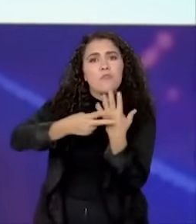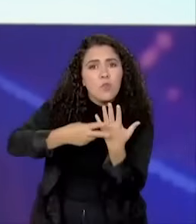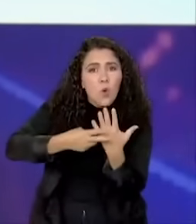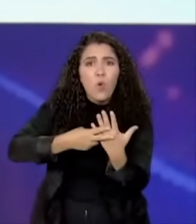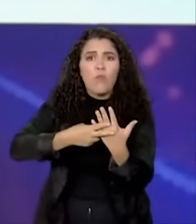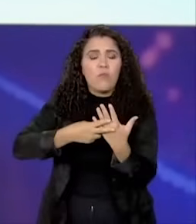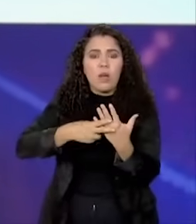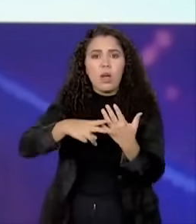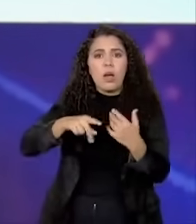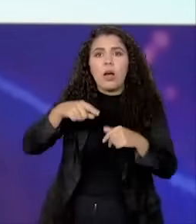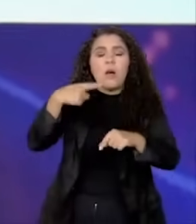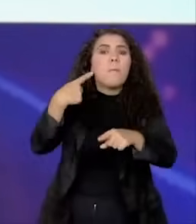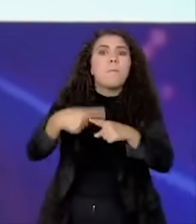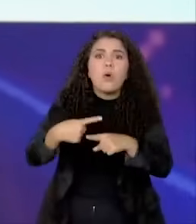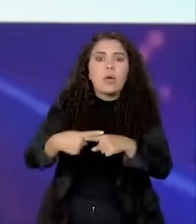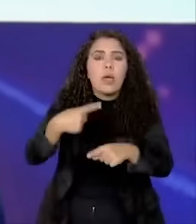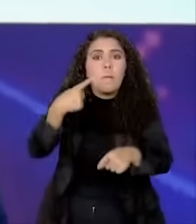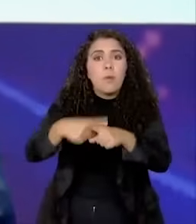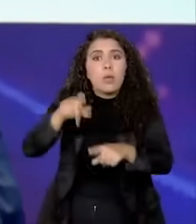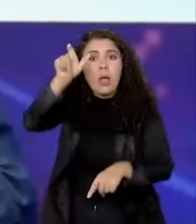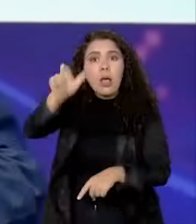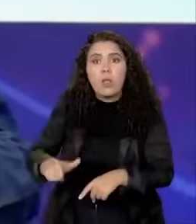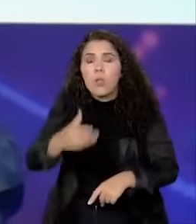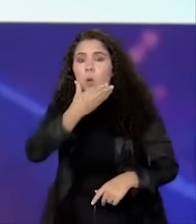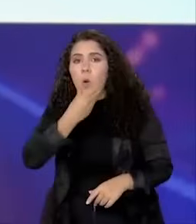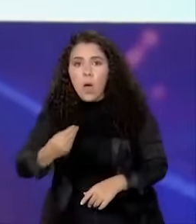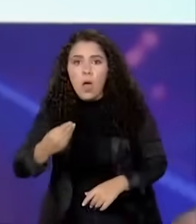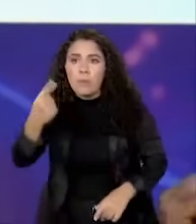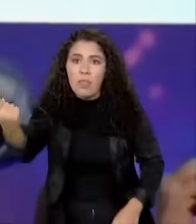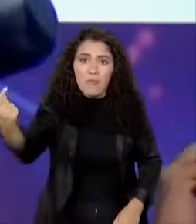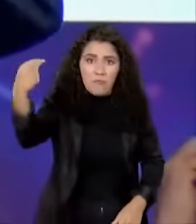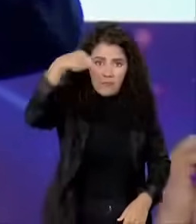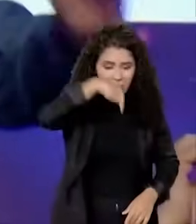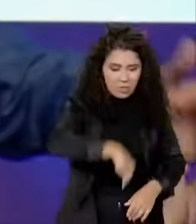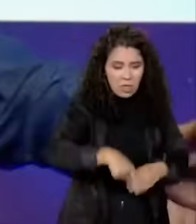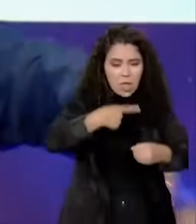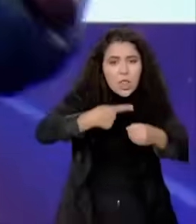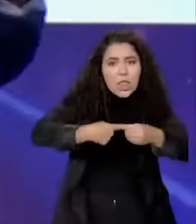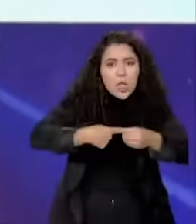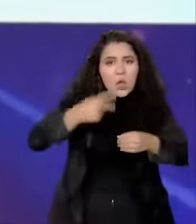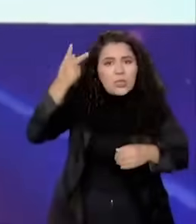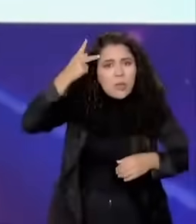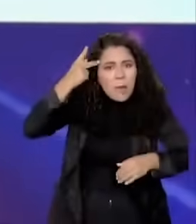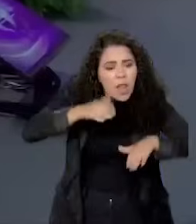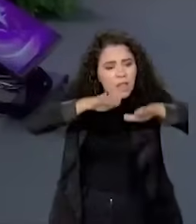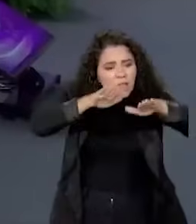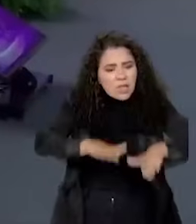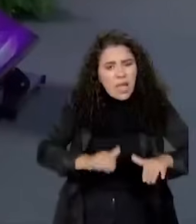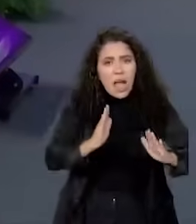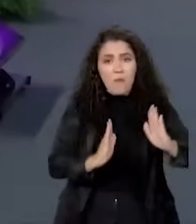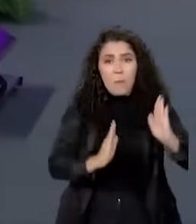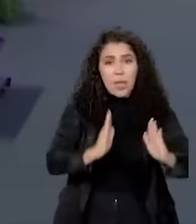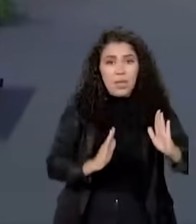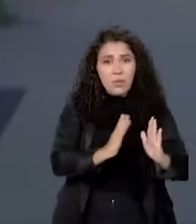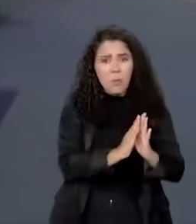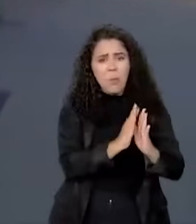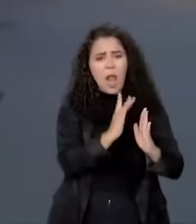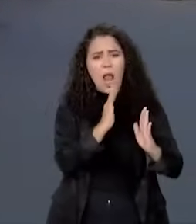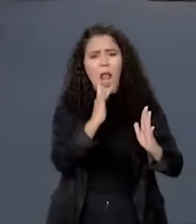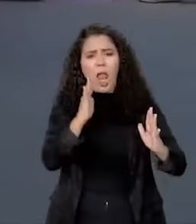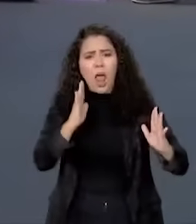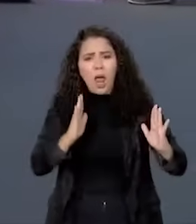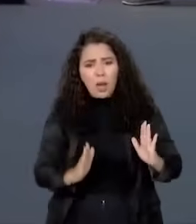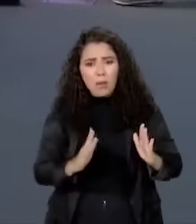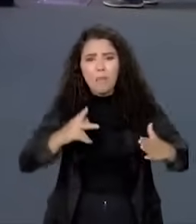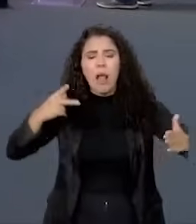vivo, porque eles vinham para cá na safra de cana para cortar e ficavam uma temporada muito grande aqui.